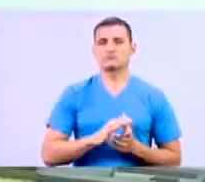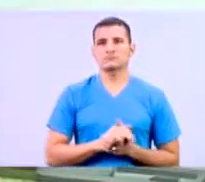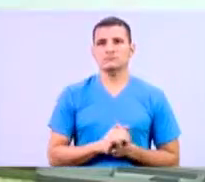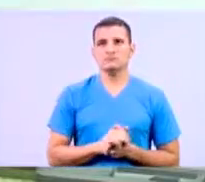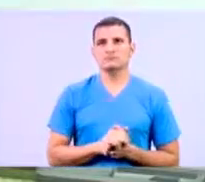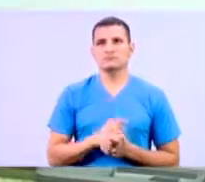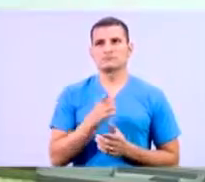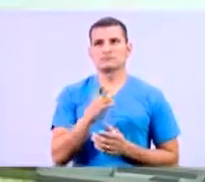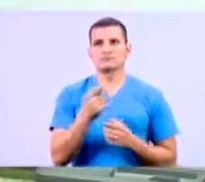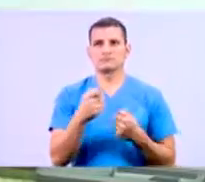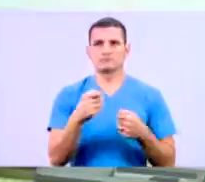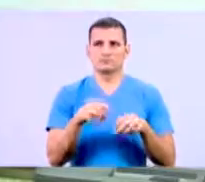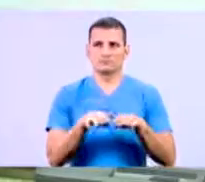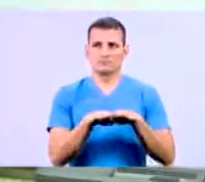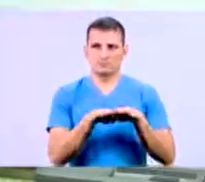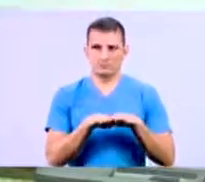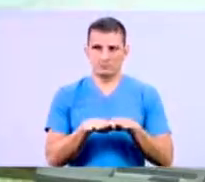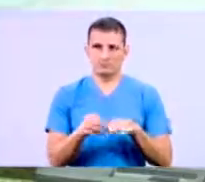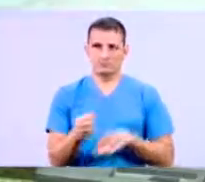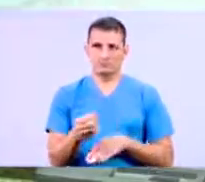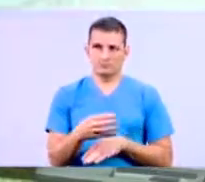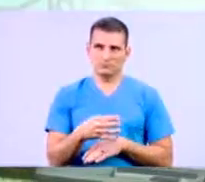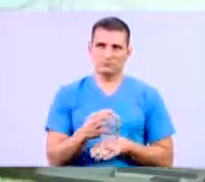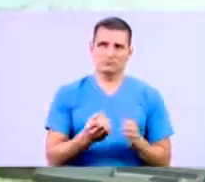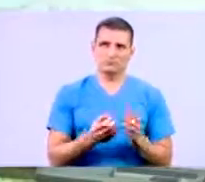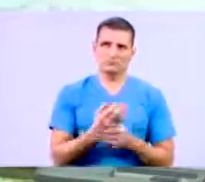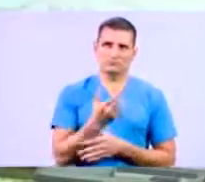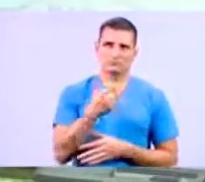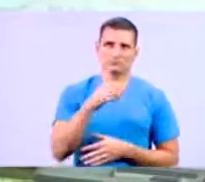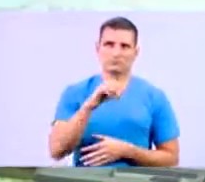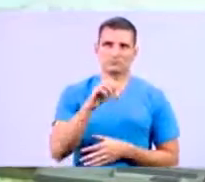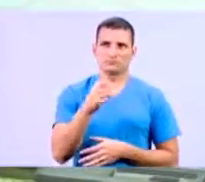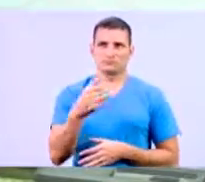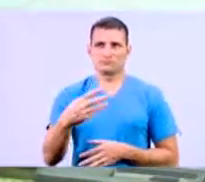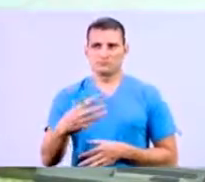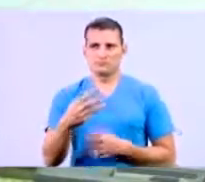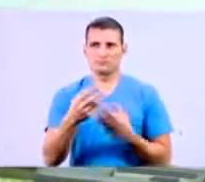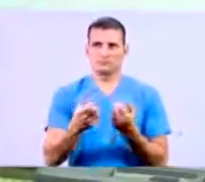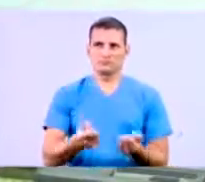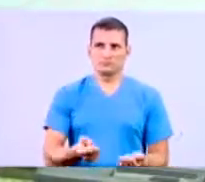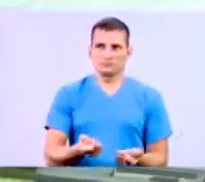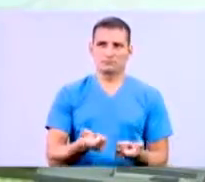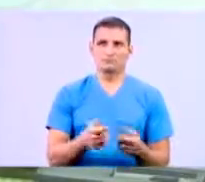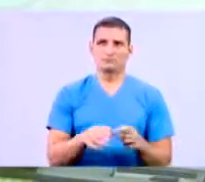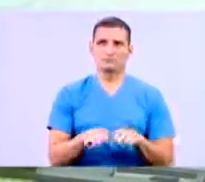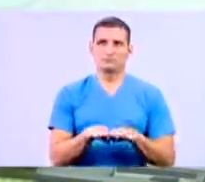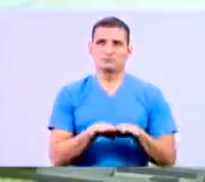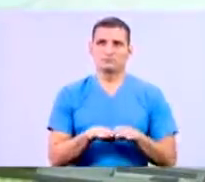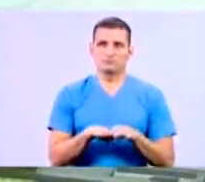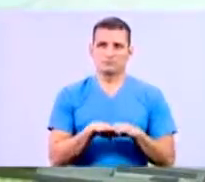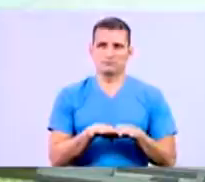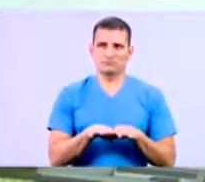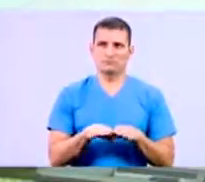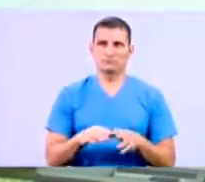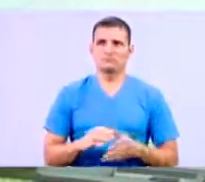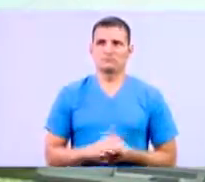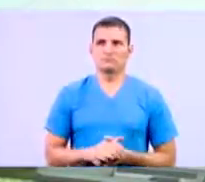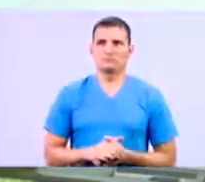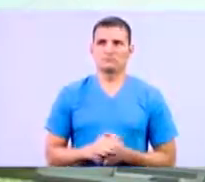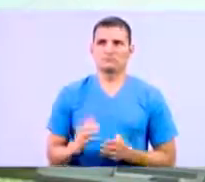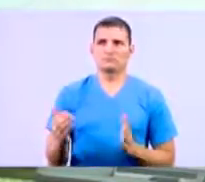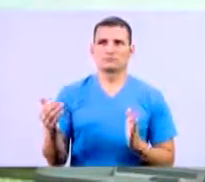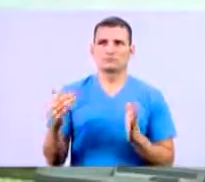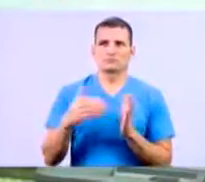que ser o padrão mais novo, lançado em 2013, que suporte aí por padrão inicialmente, né, até